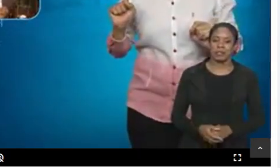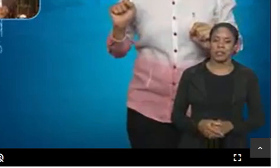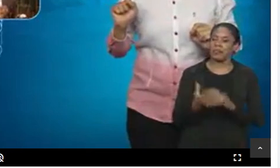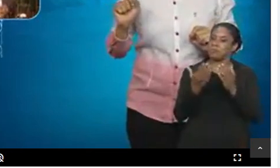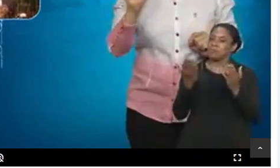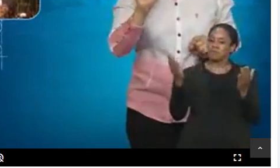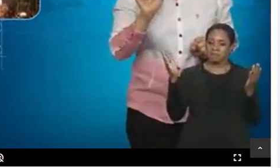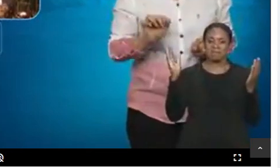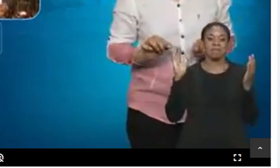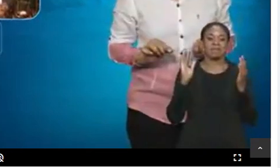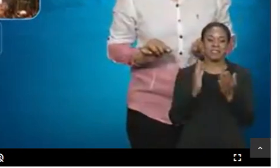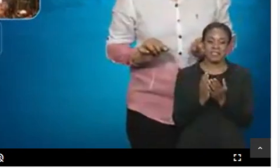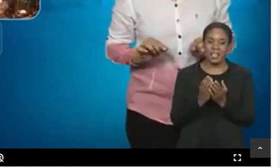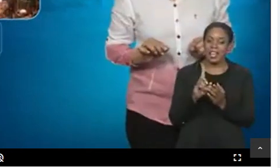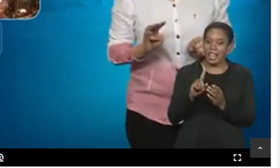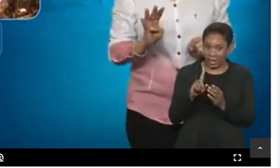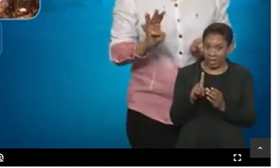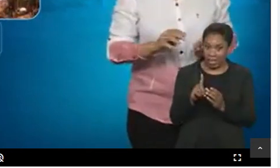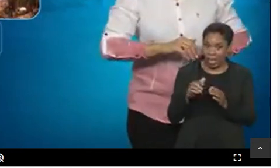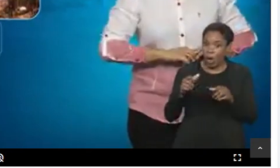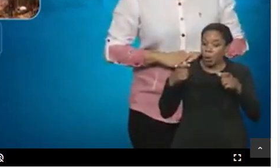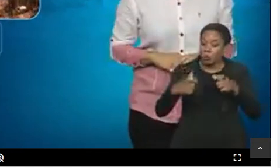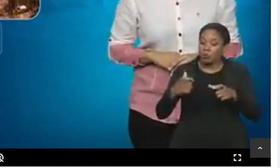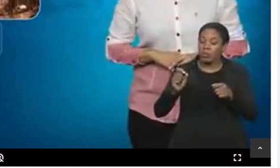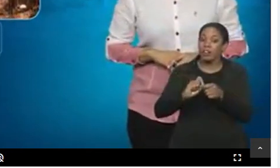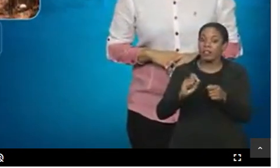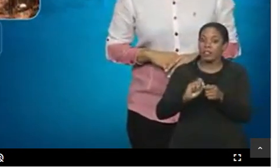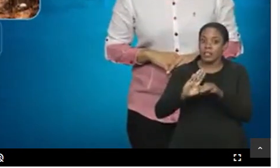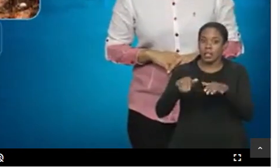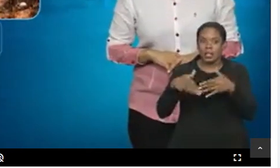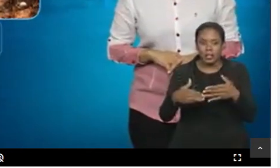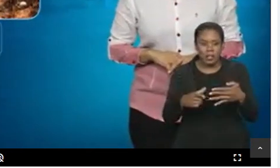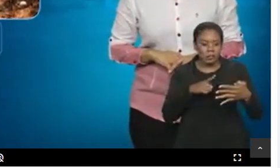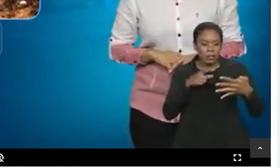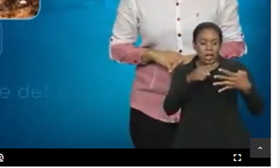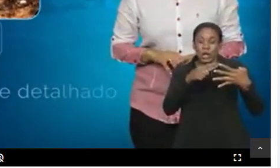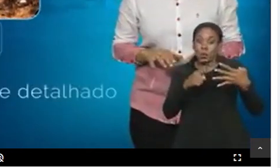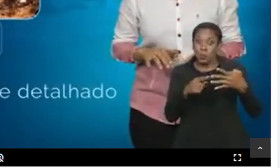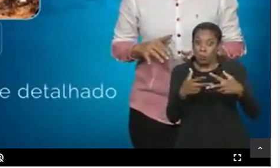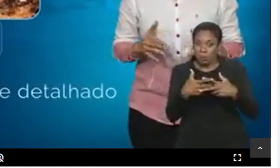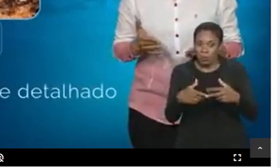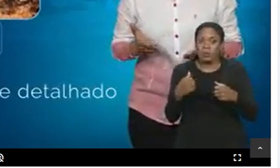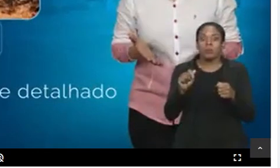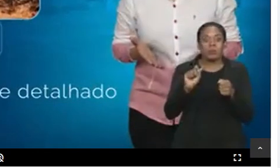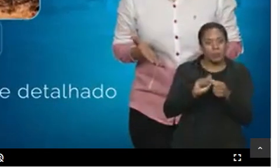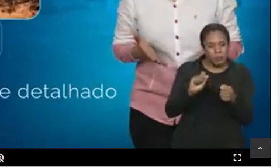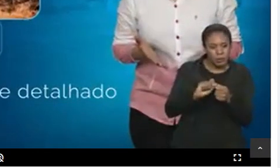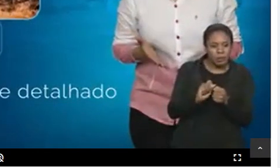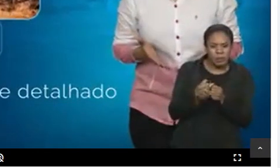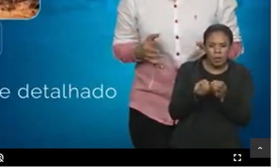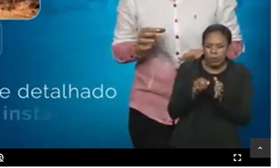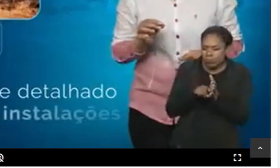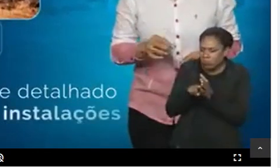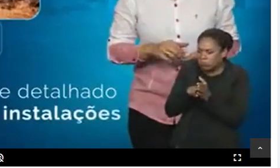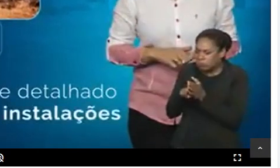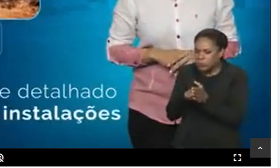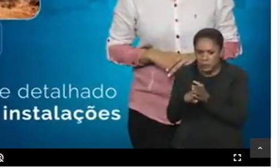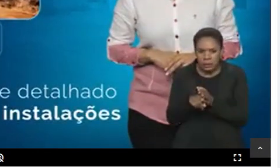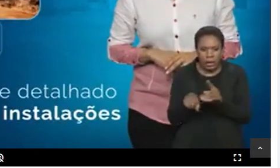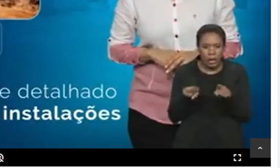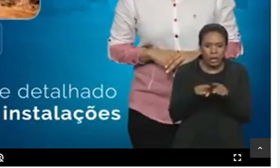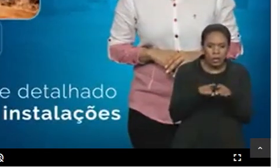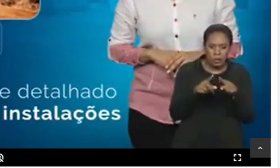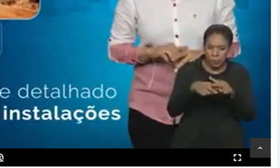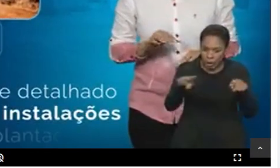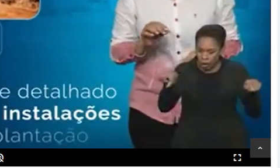de obras. Eu fiz o planejamento dele passando por 4 etapas. Análise preliminar, arranjo físico geral e detalhado,